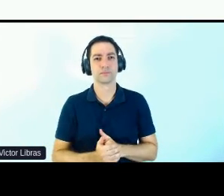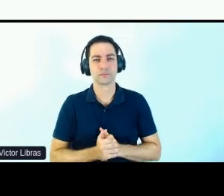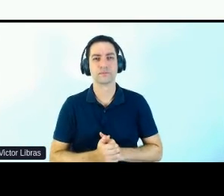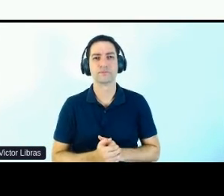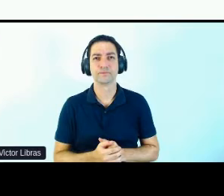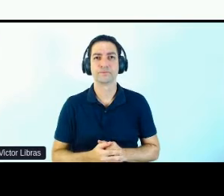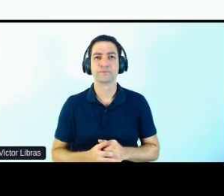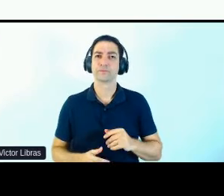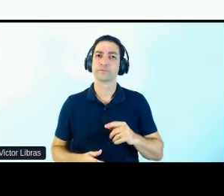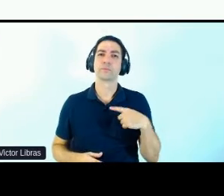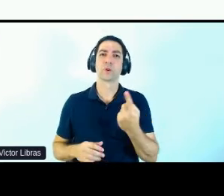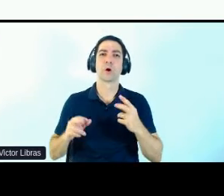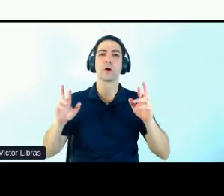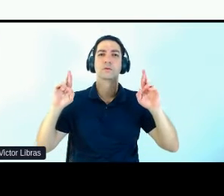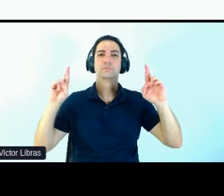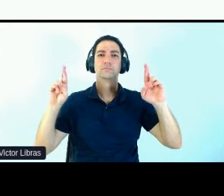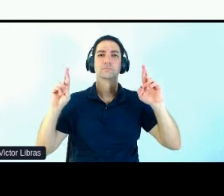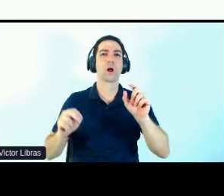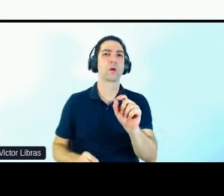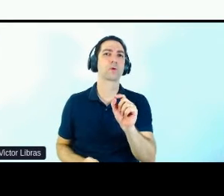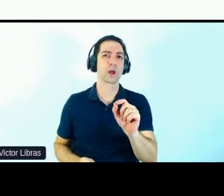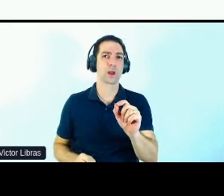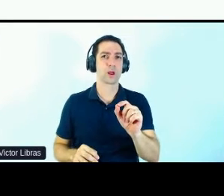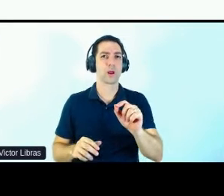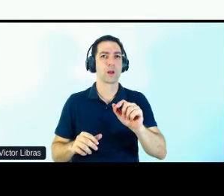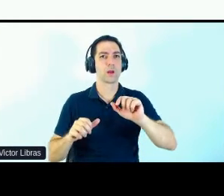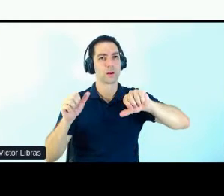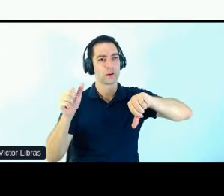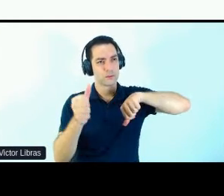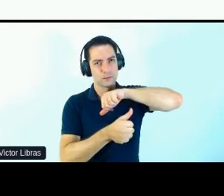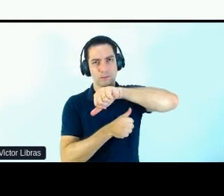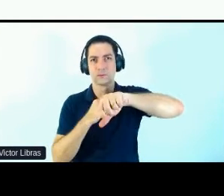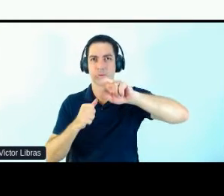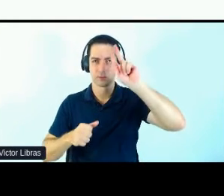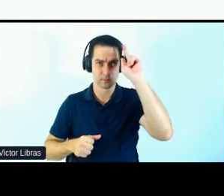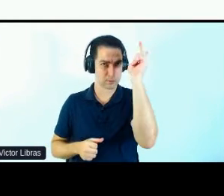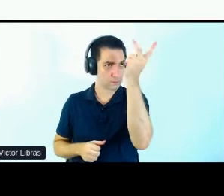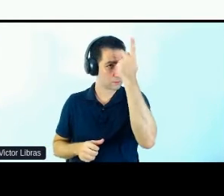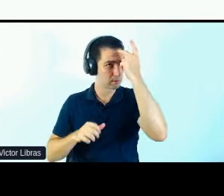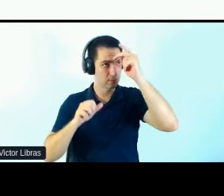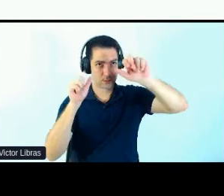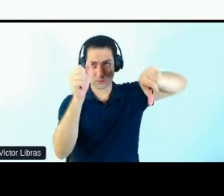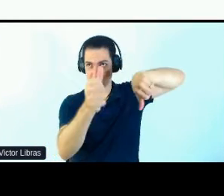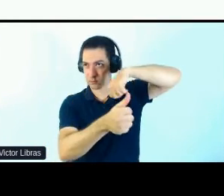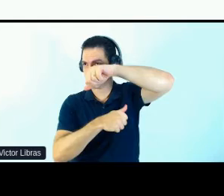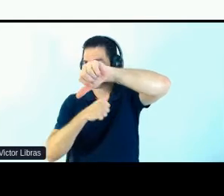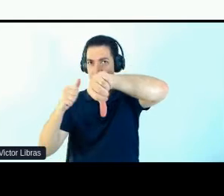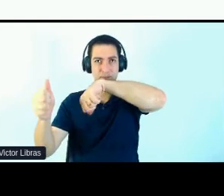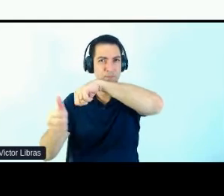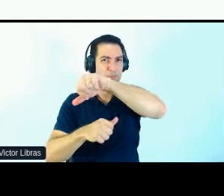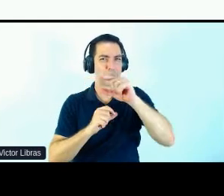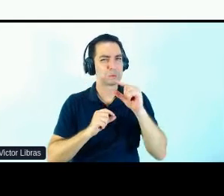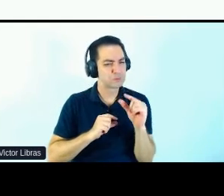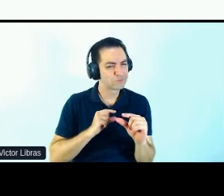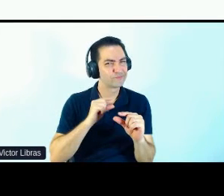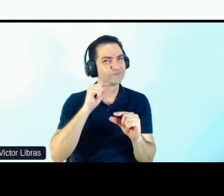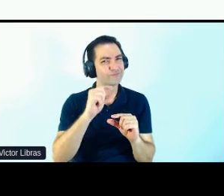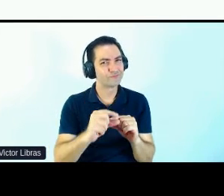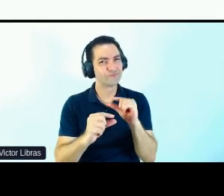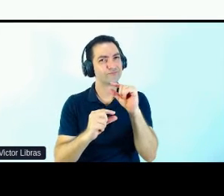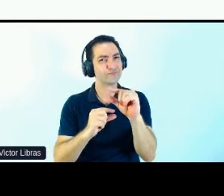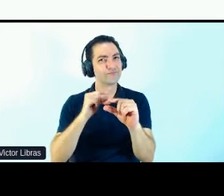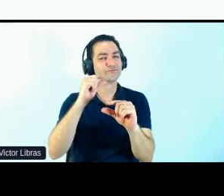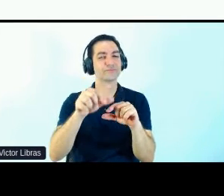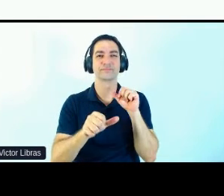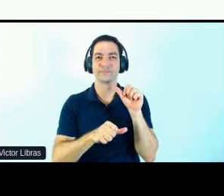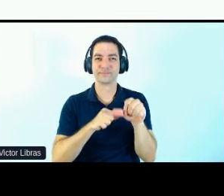Que com esses papéis se redefinindo aos poucos, a passos lentos, né? É ainda mais importante para que